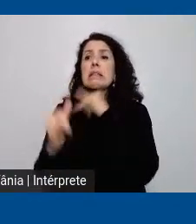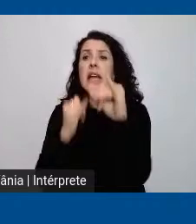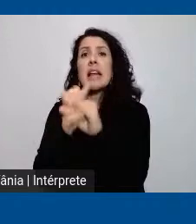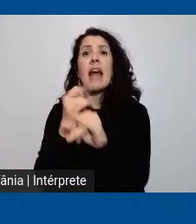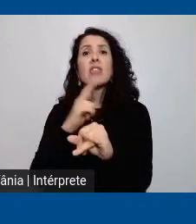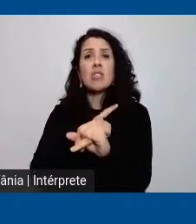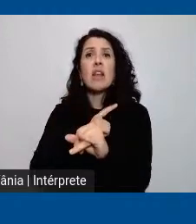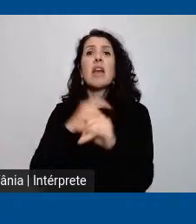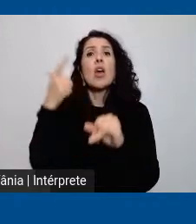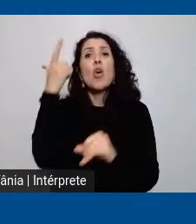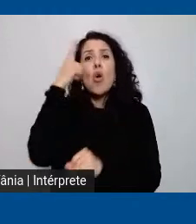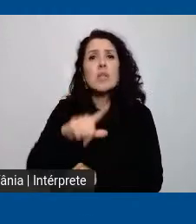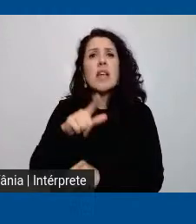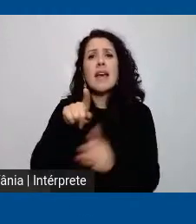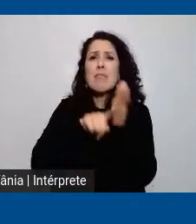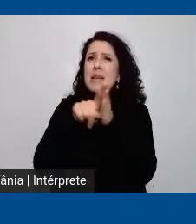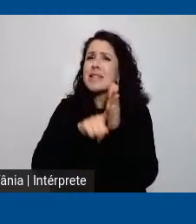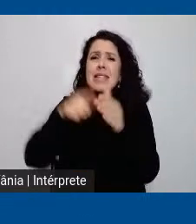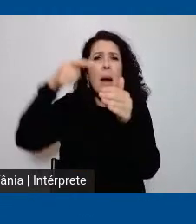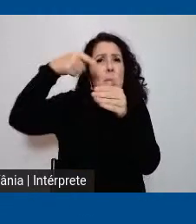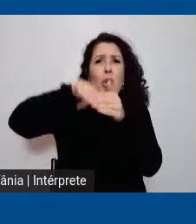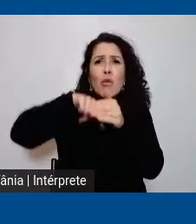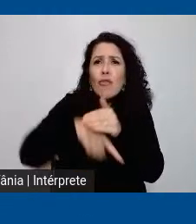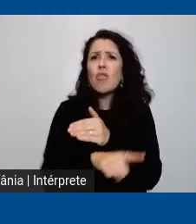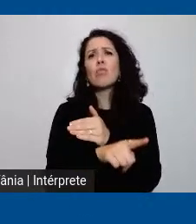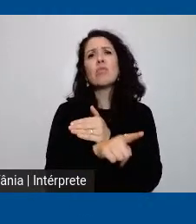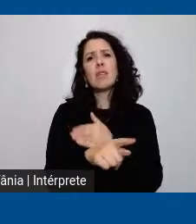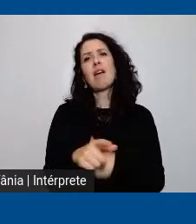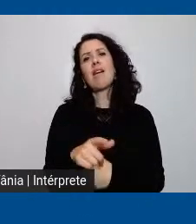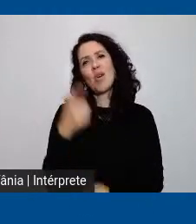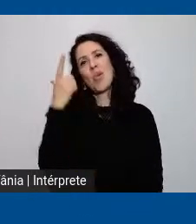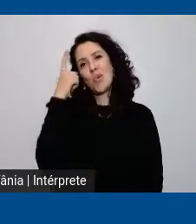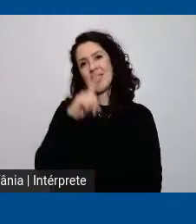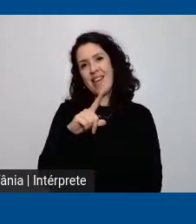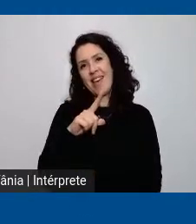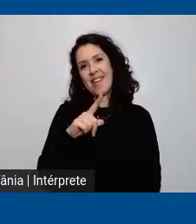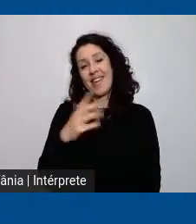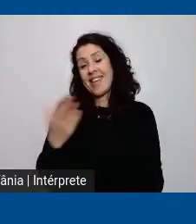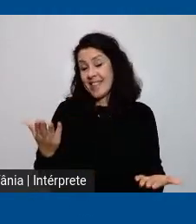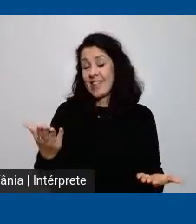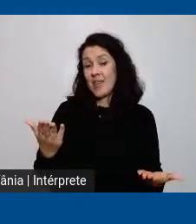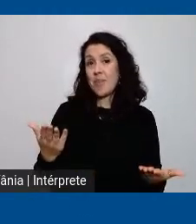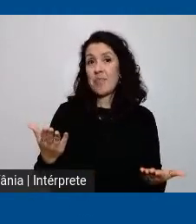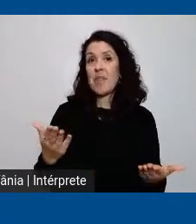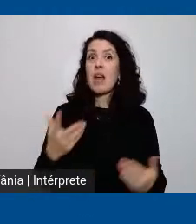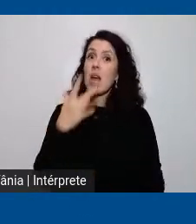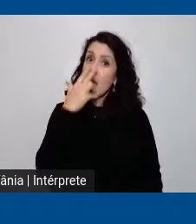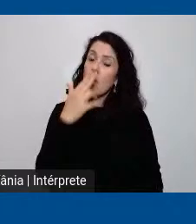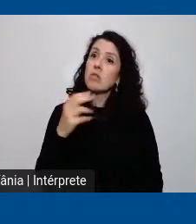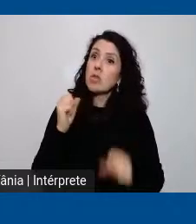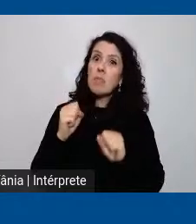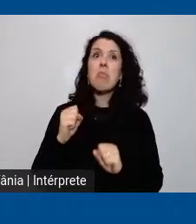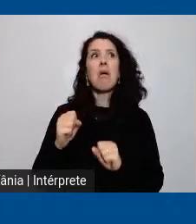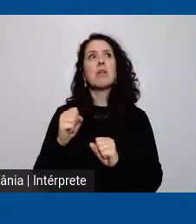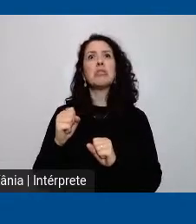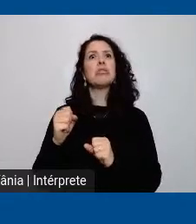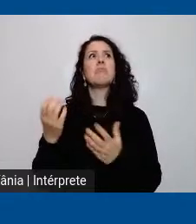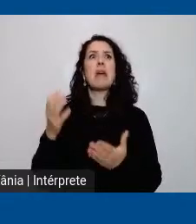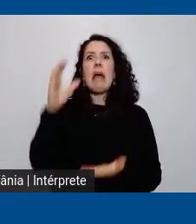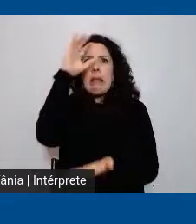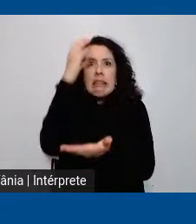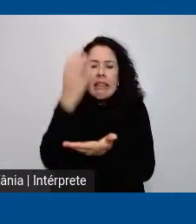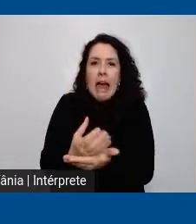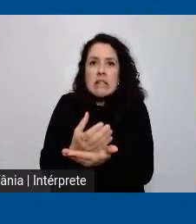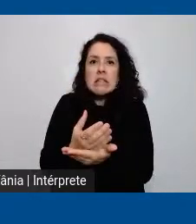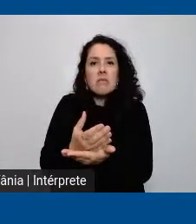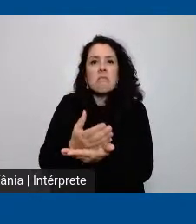é uma pesquisa realmente, a priori, você poderia até escrever uma tese sem sair de casa, né? Mas